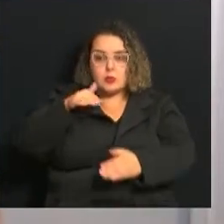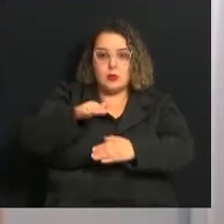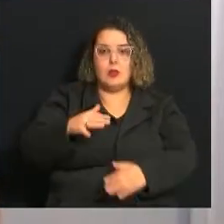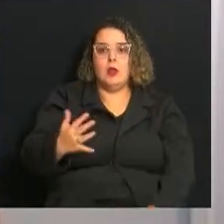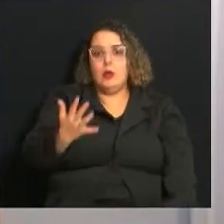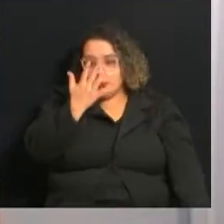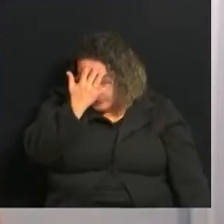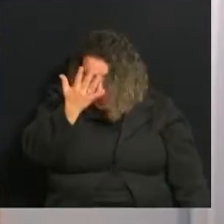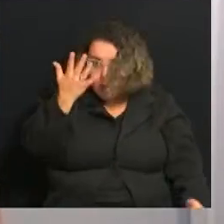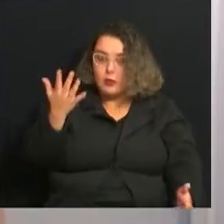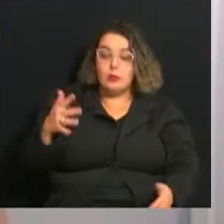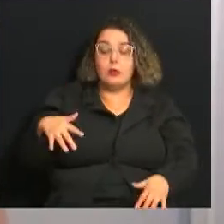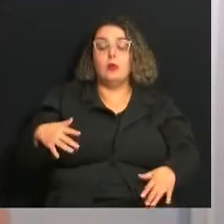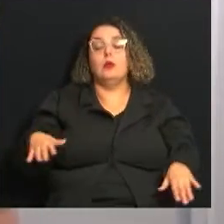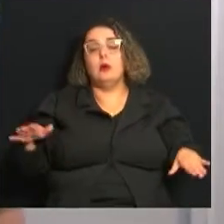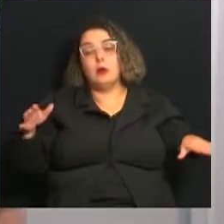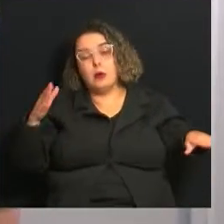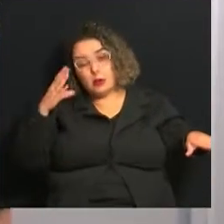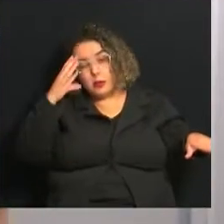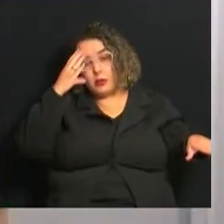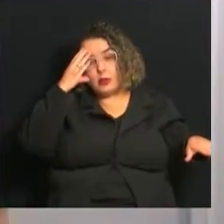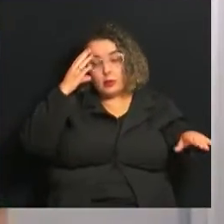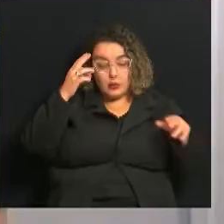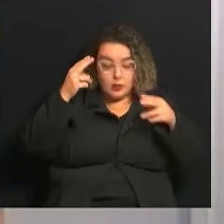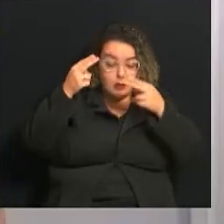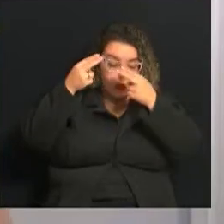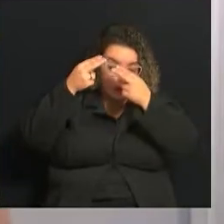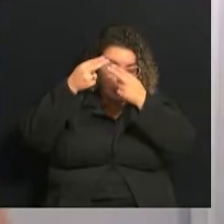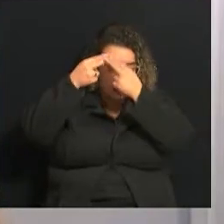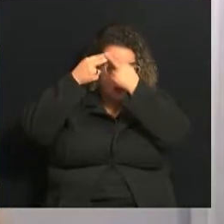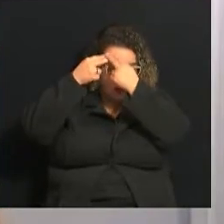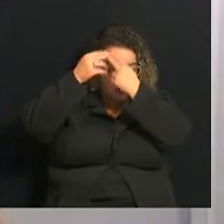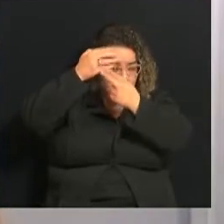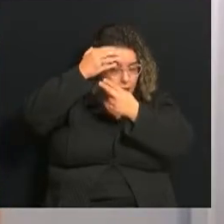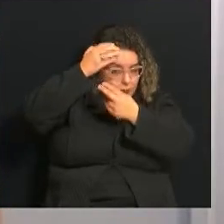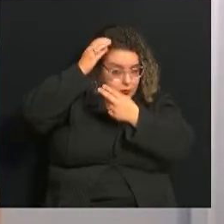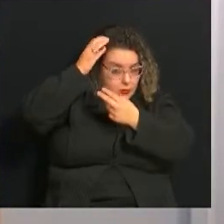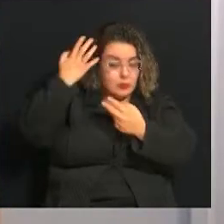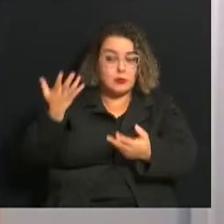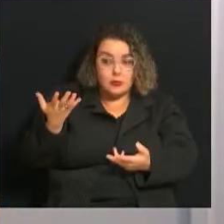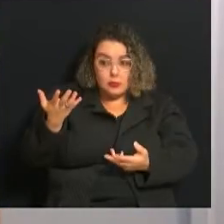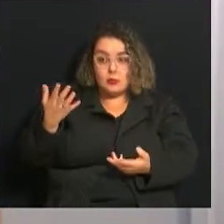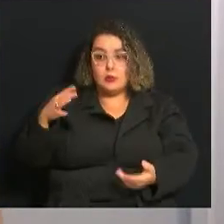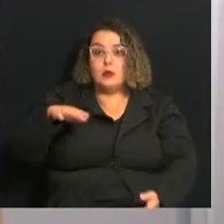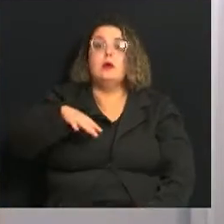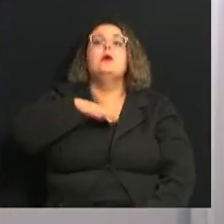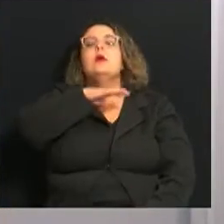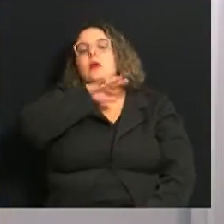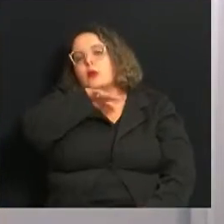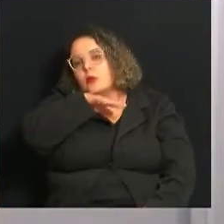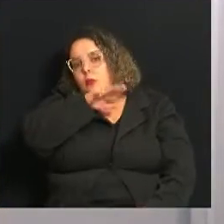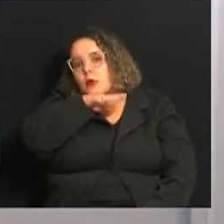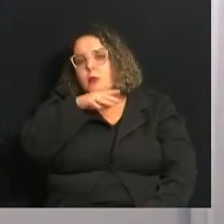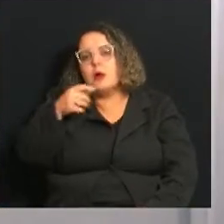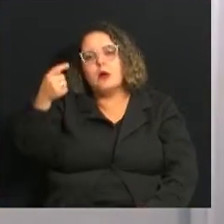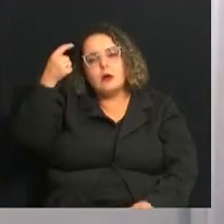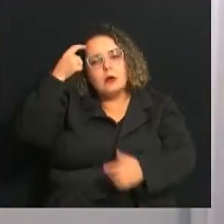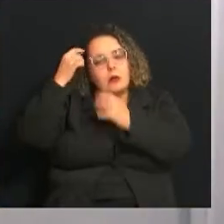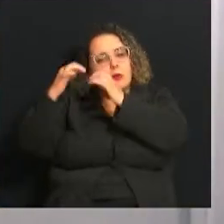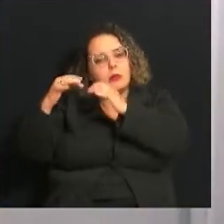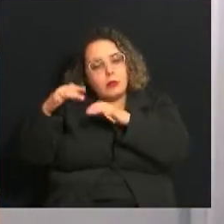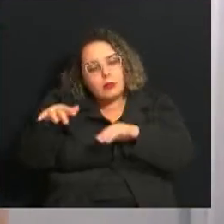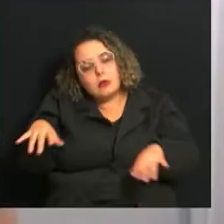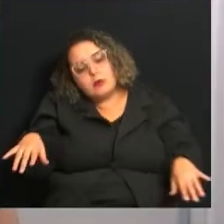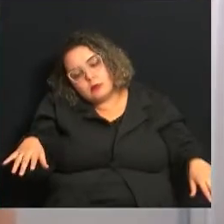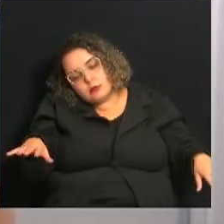ele. E teve um trauma, que a gente fala TC, que é trauma em crânio. É um animal que veio totalmente neurológico, com dificuldade locomotora e para